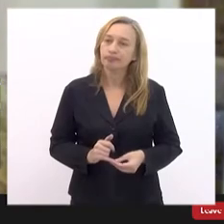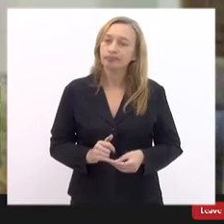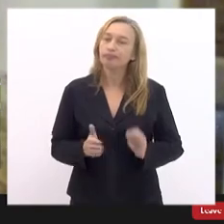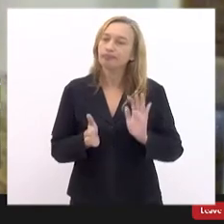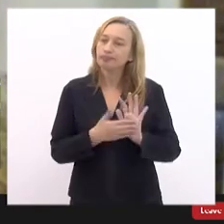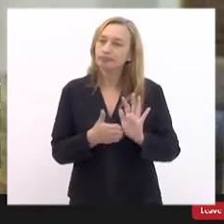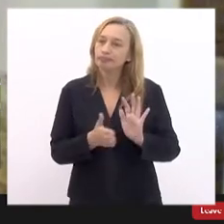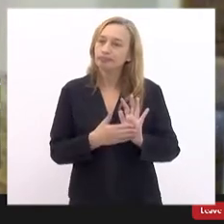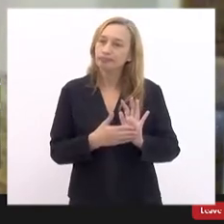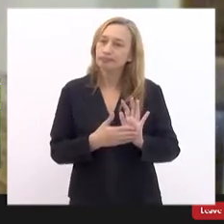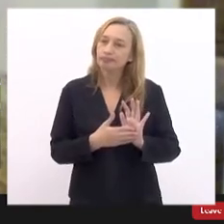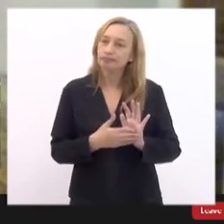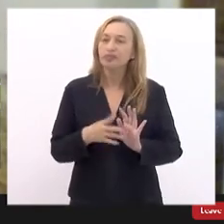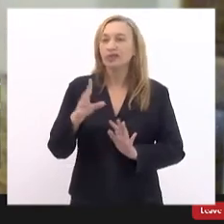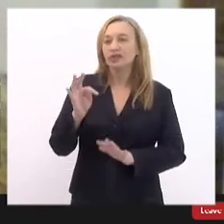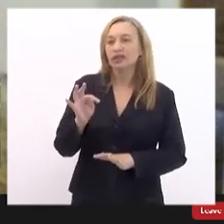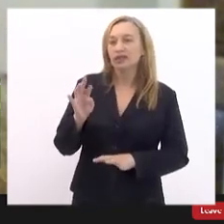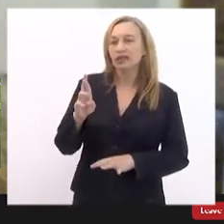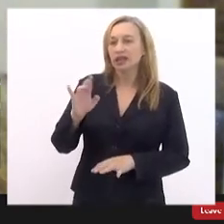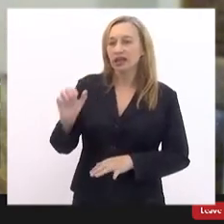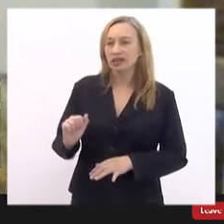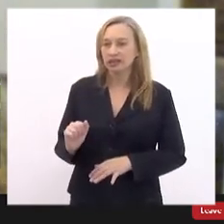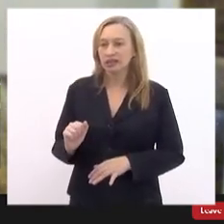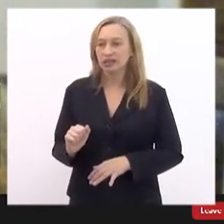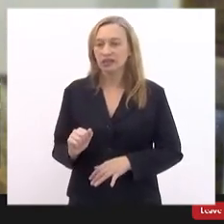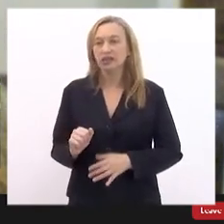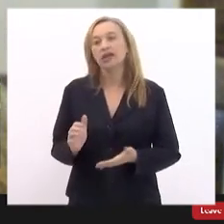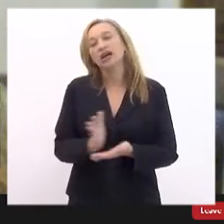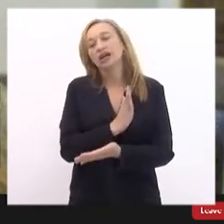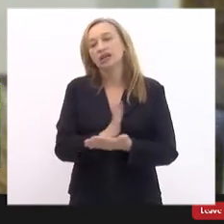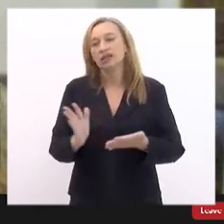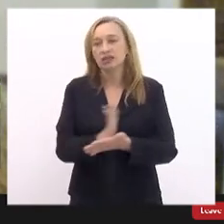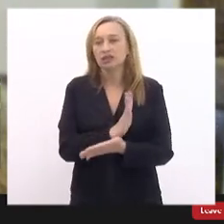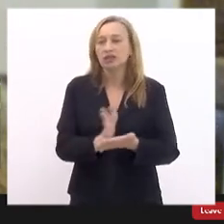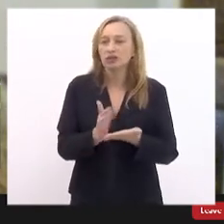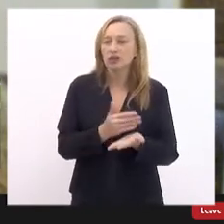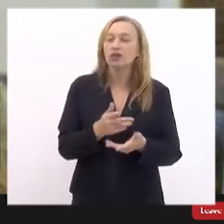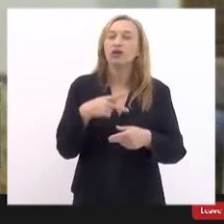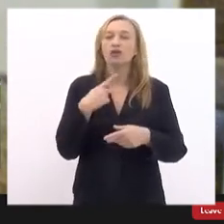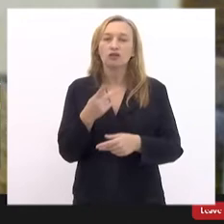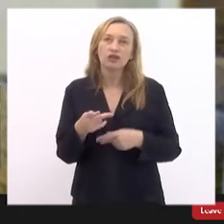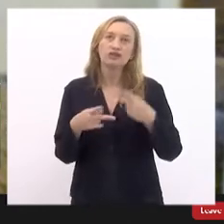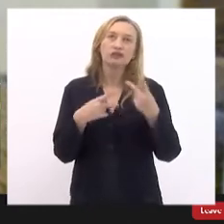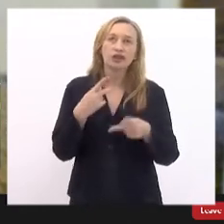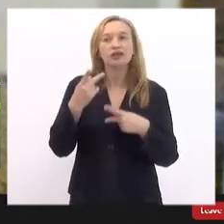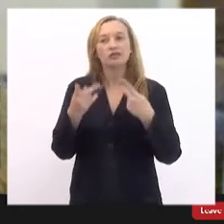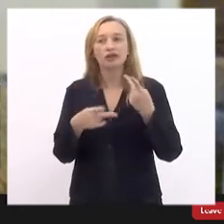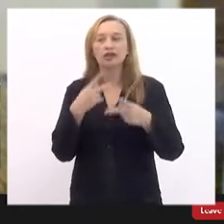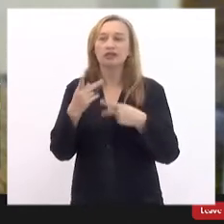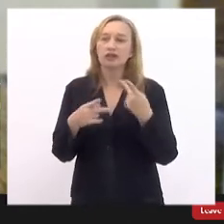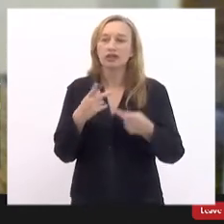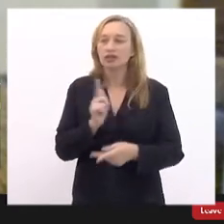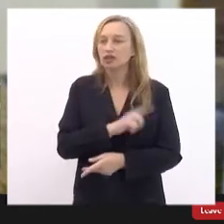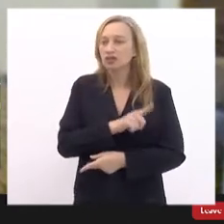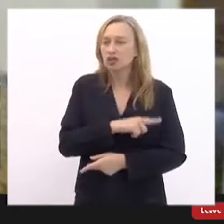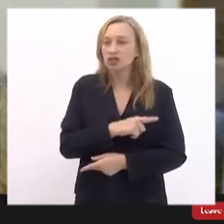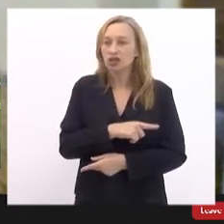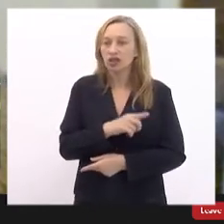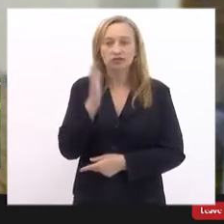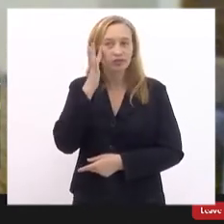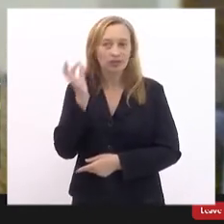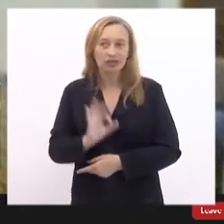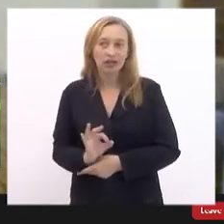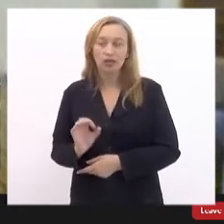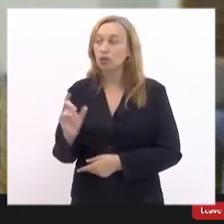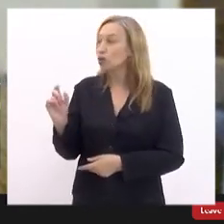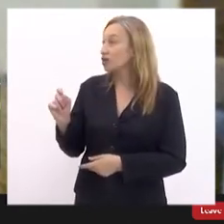proposta da Tereza Cristina. Muitas vezes a gente começa a conversar, os gestores públicos não sabem do que nós